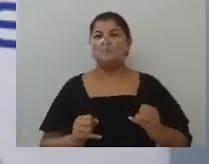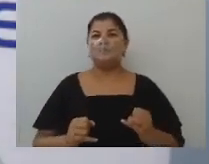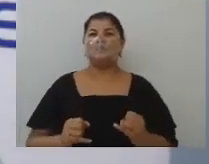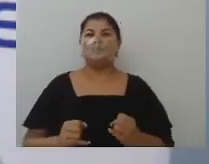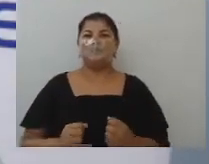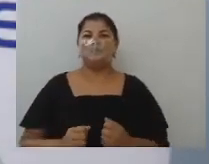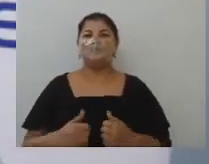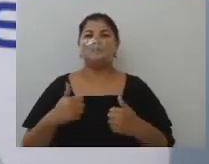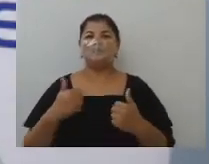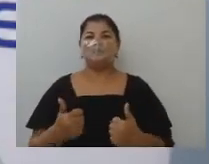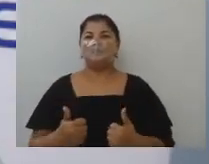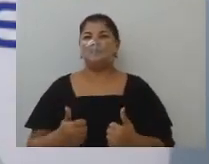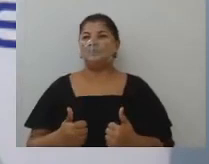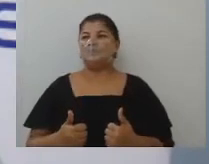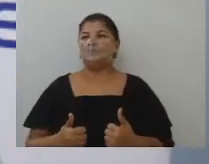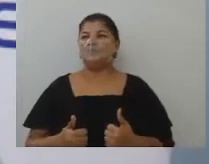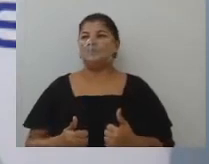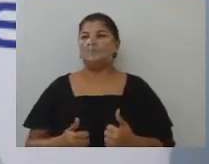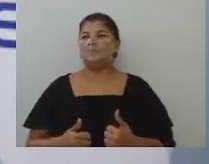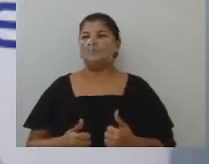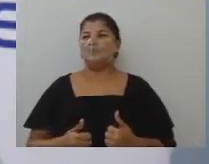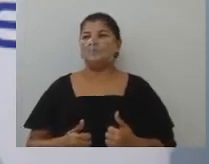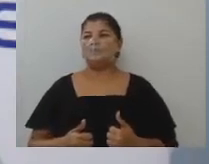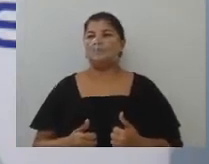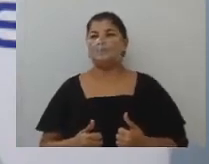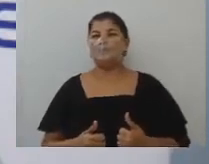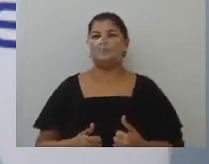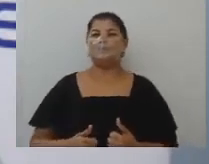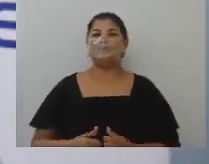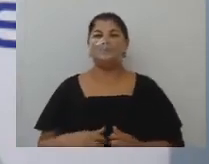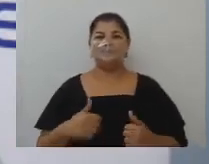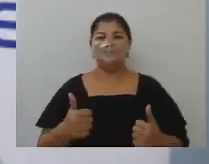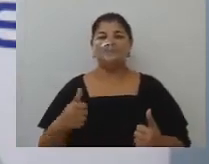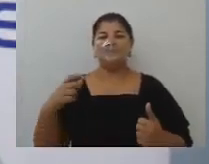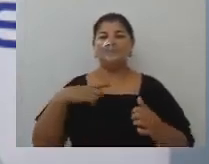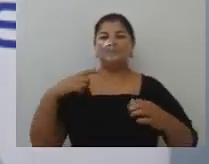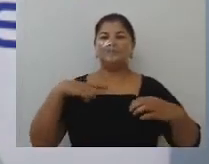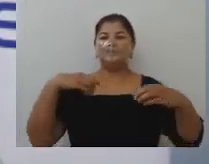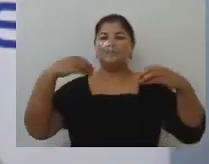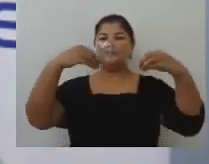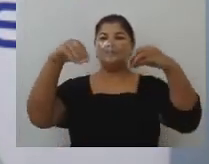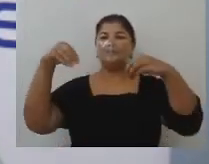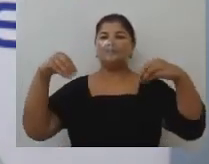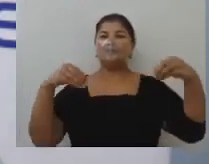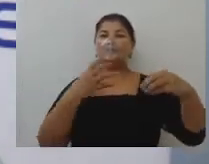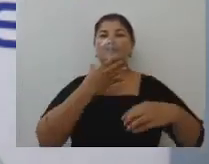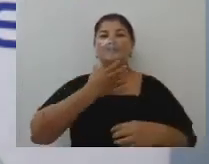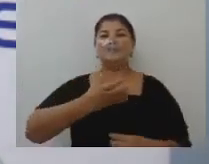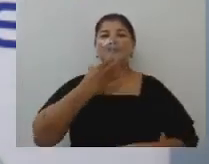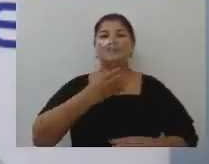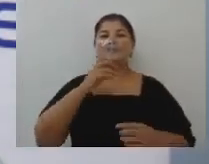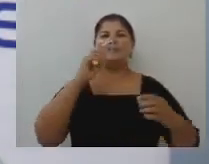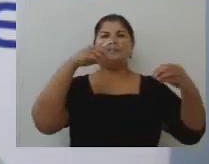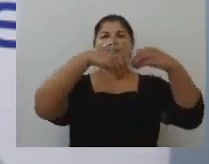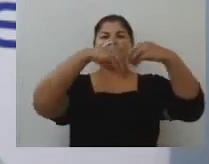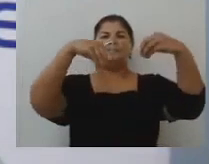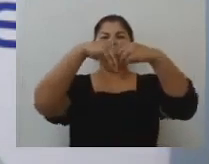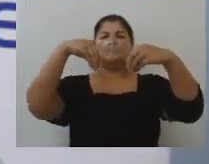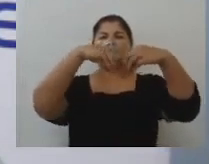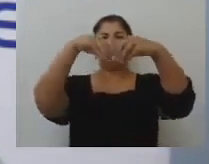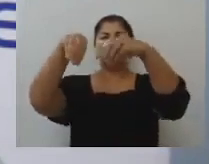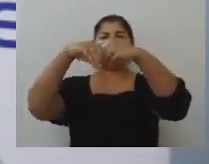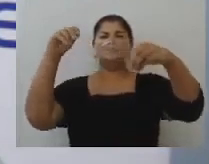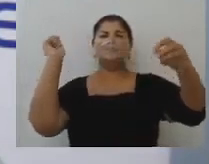sinos? Se você tem um bocado de sino pequenininho, de Natal, pendurado, quando você bate nele, faz como?